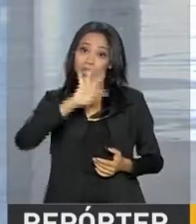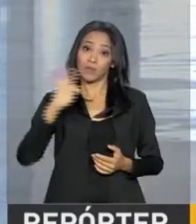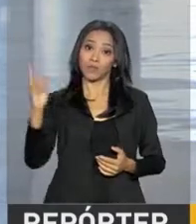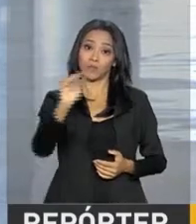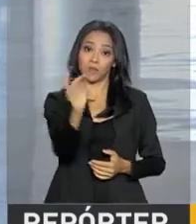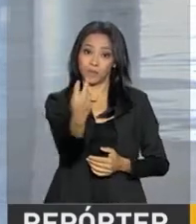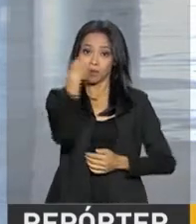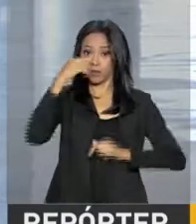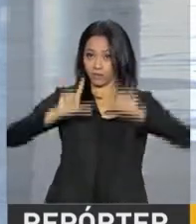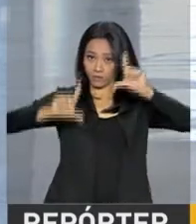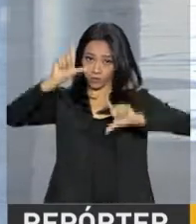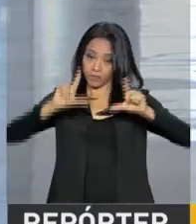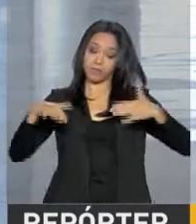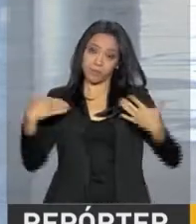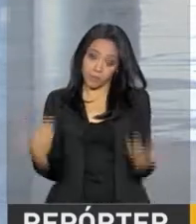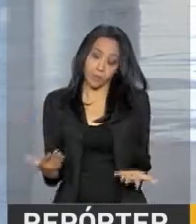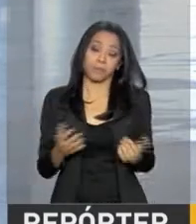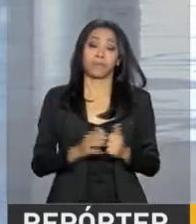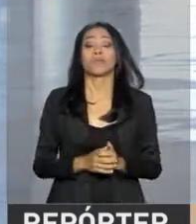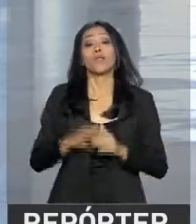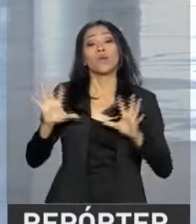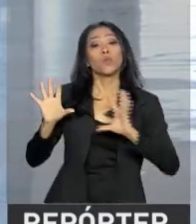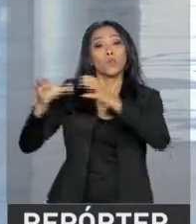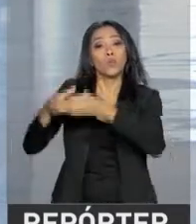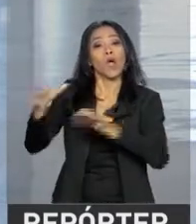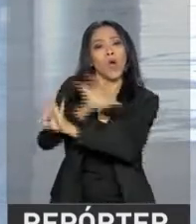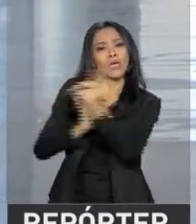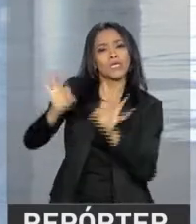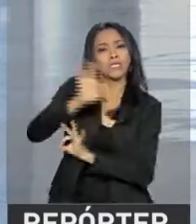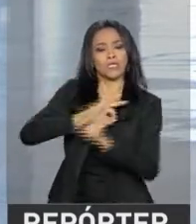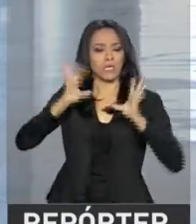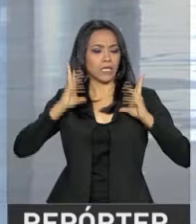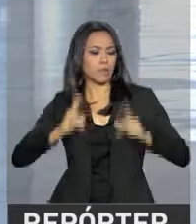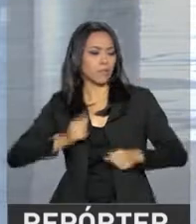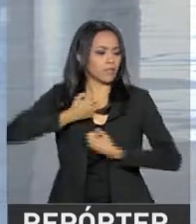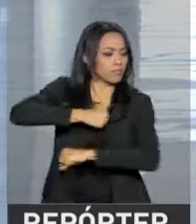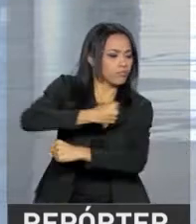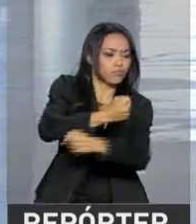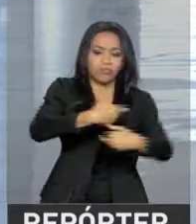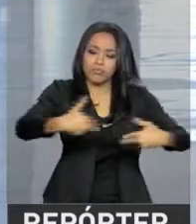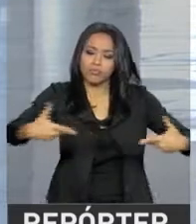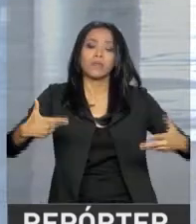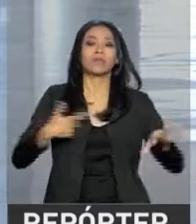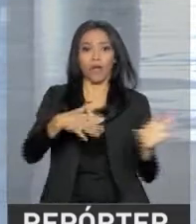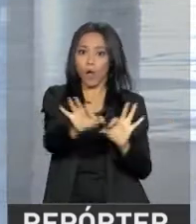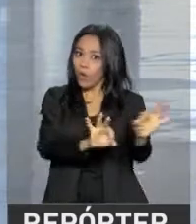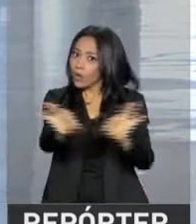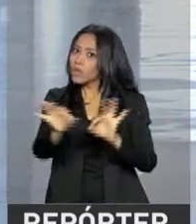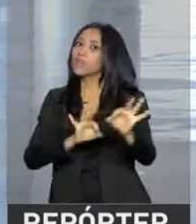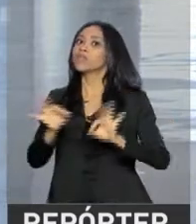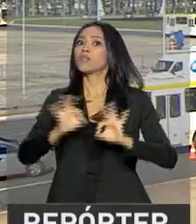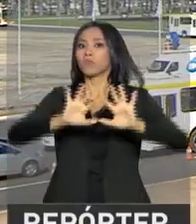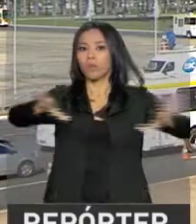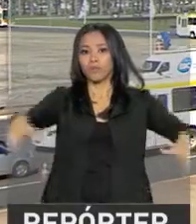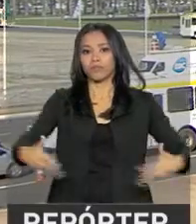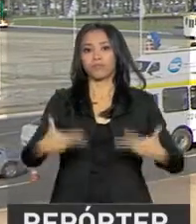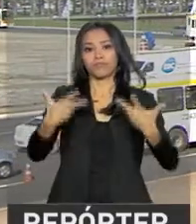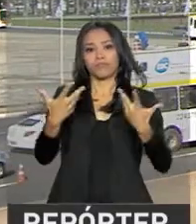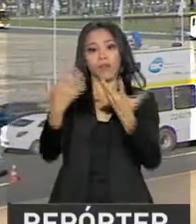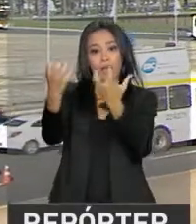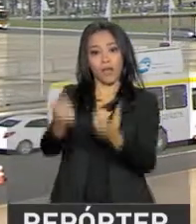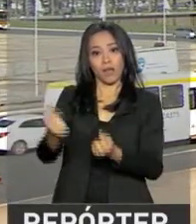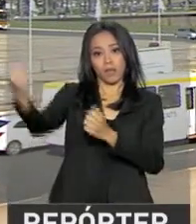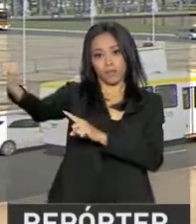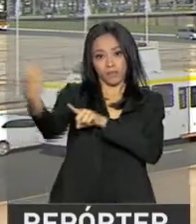nbr bom pessoal da organização da montagem da limpeza está fazendo os últimos ajustes para a cerimônia oficial de chegada do